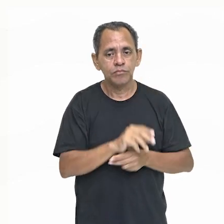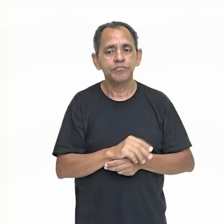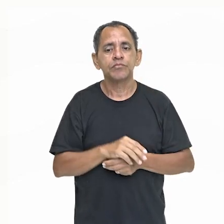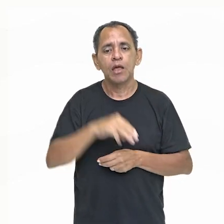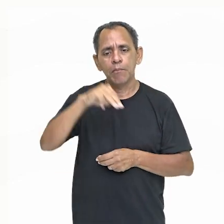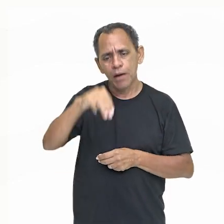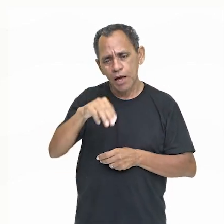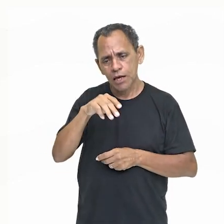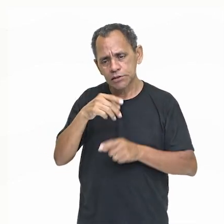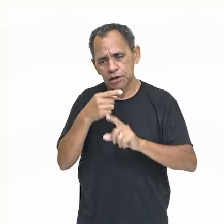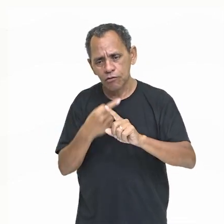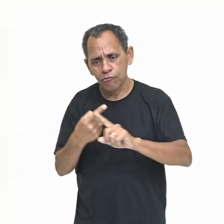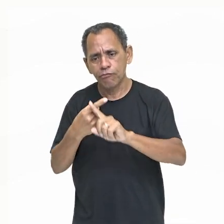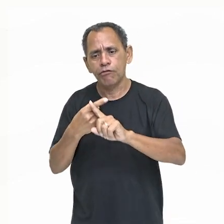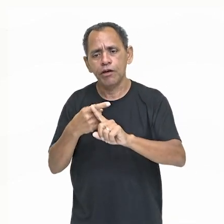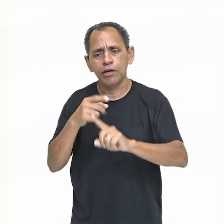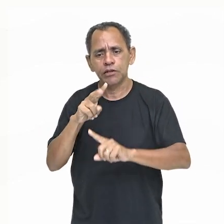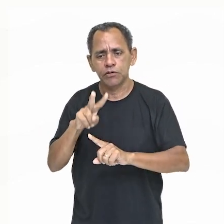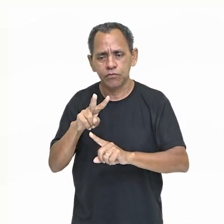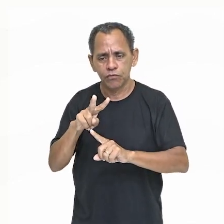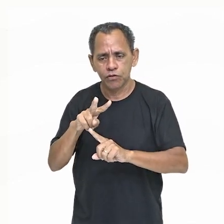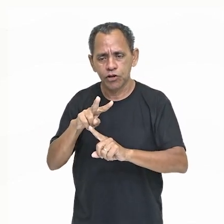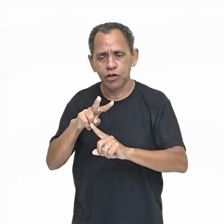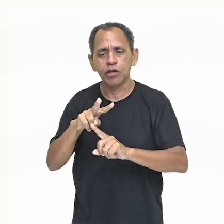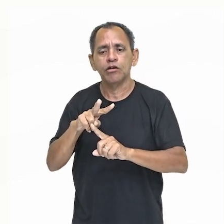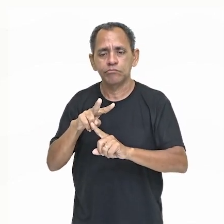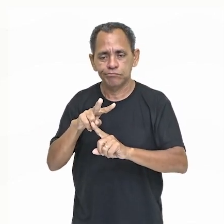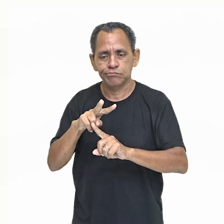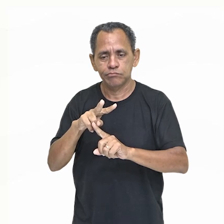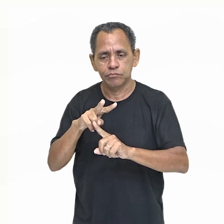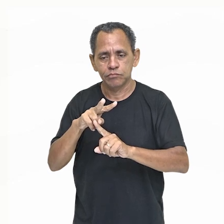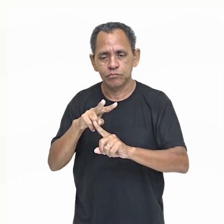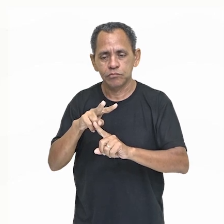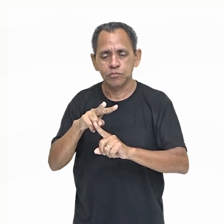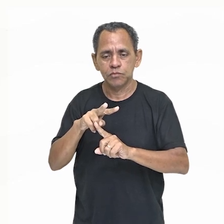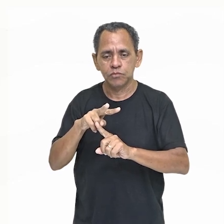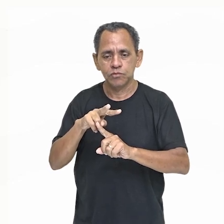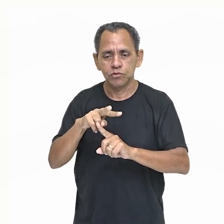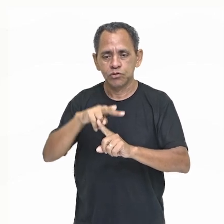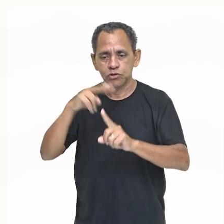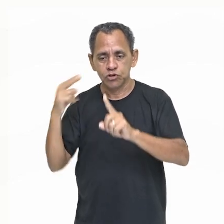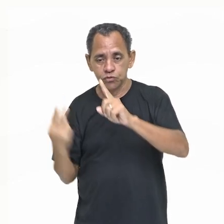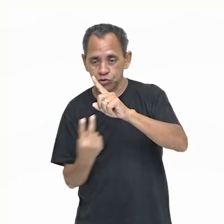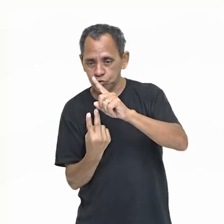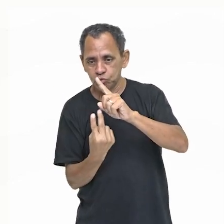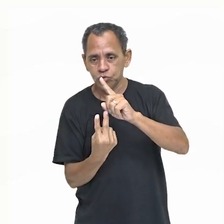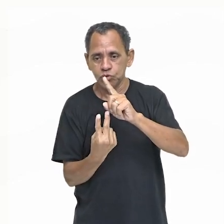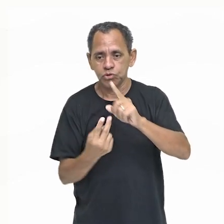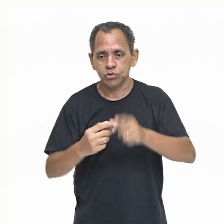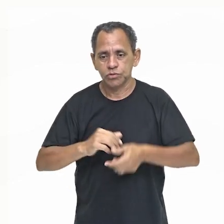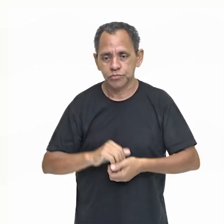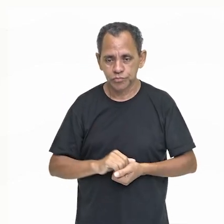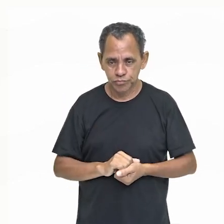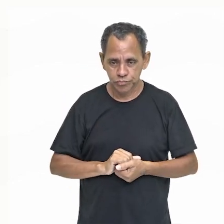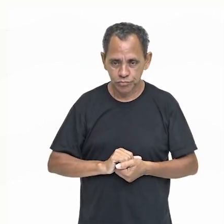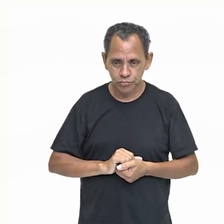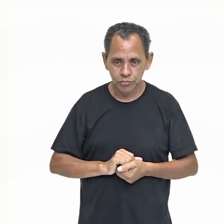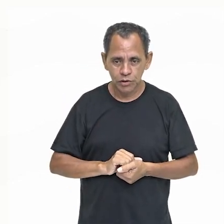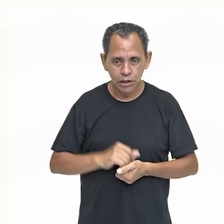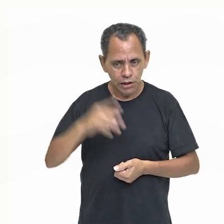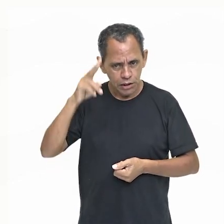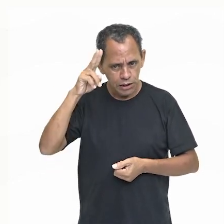velocidade dividida por 2 energia cinética é a massa do corpo vezes a sua